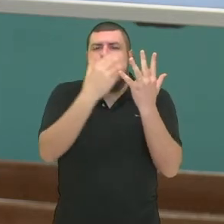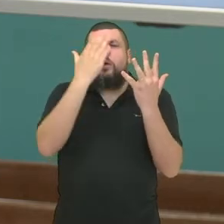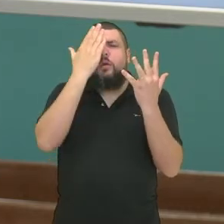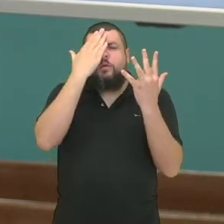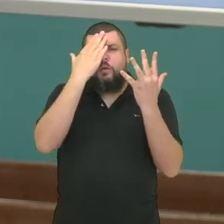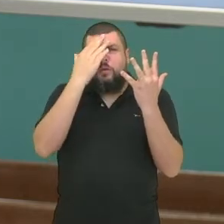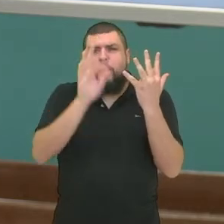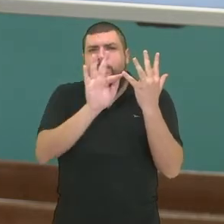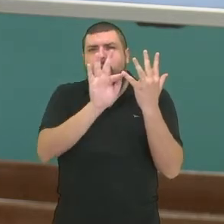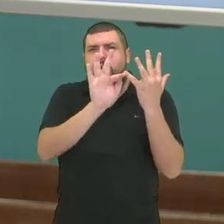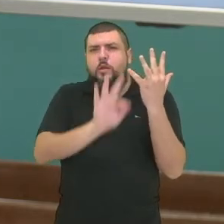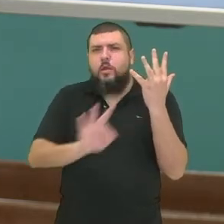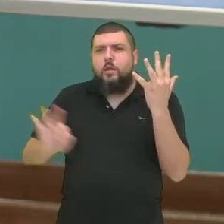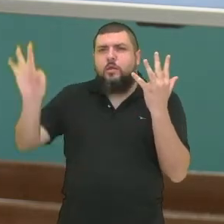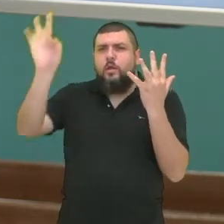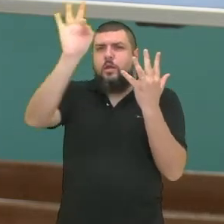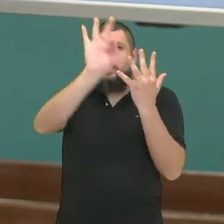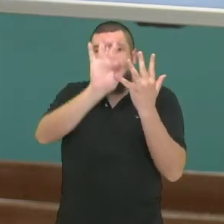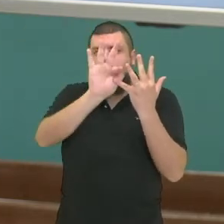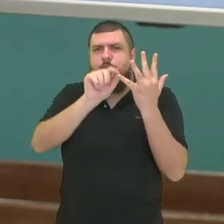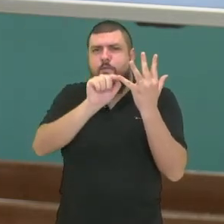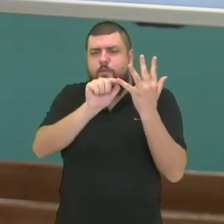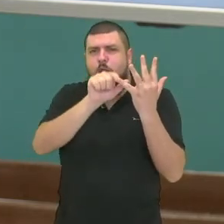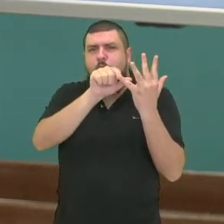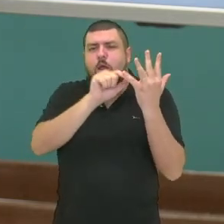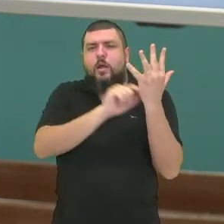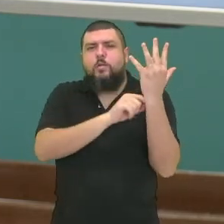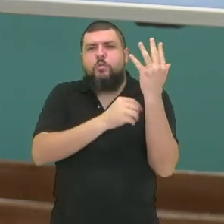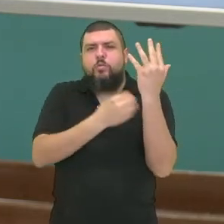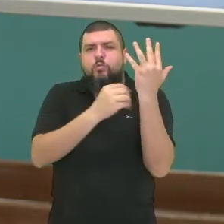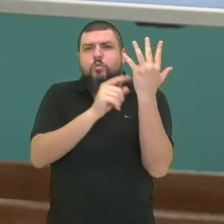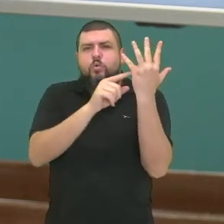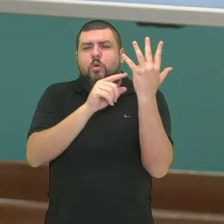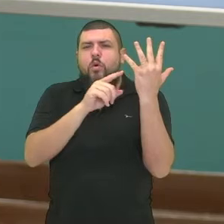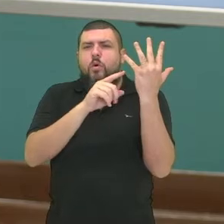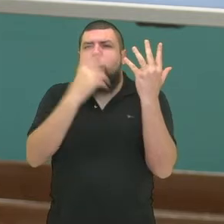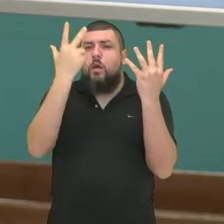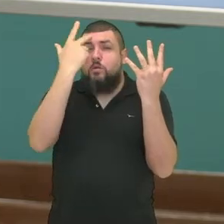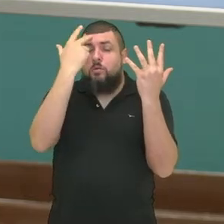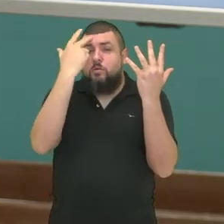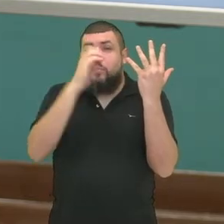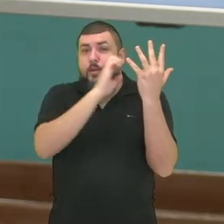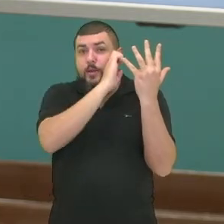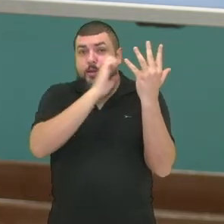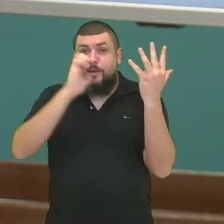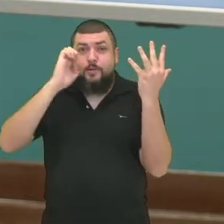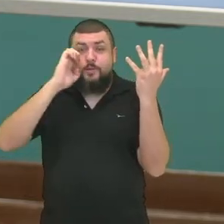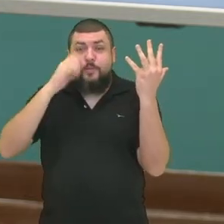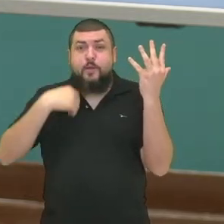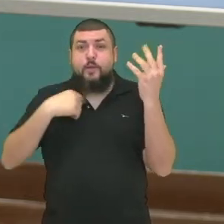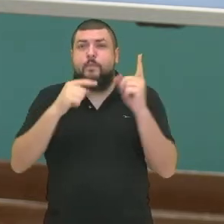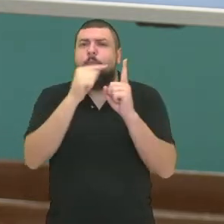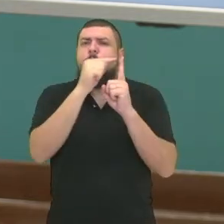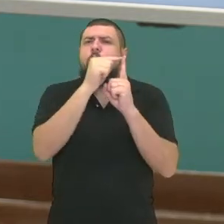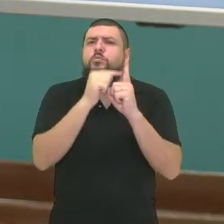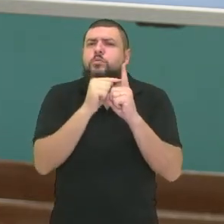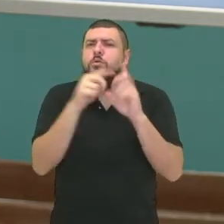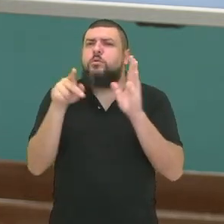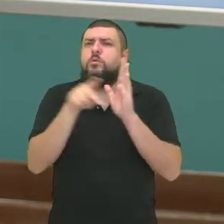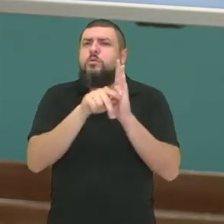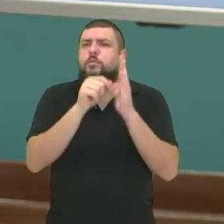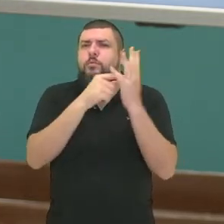fotossíntese. Geralmente as florestas tropicais e equatoriais têm plantas do tipo de folhas